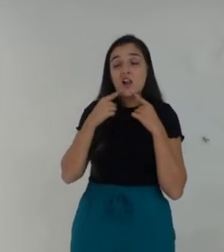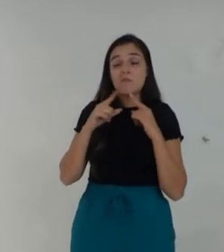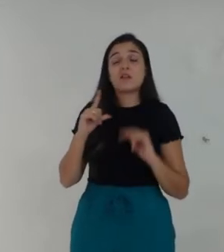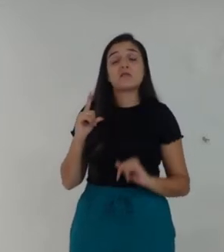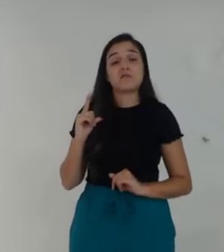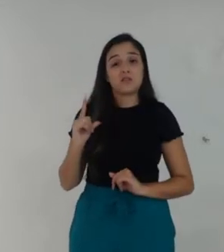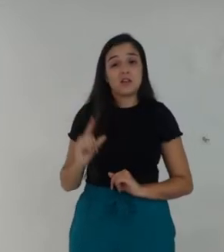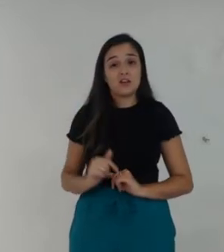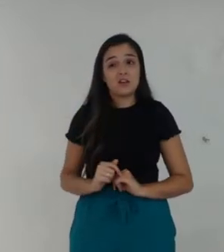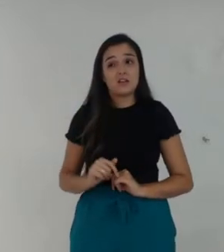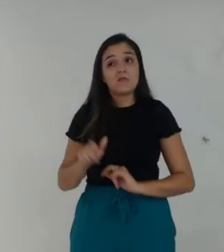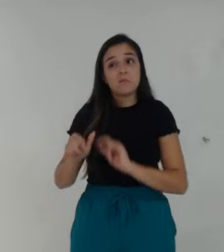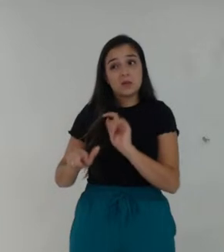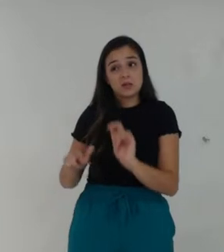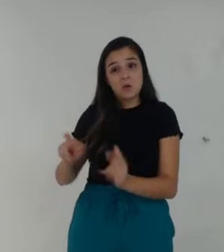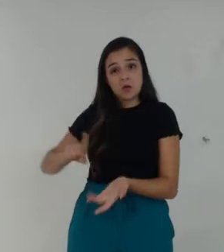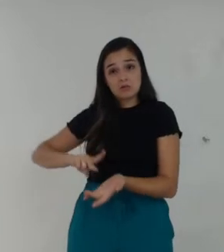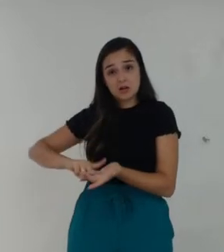Tem tradutores que...